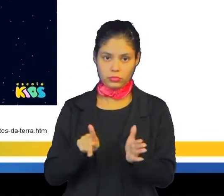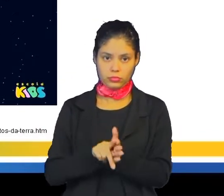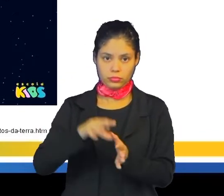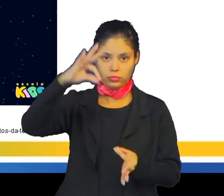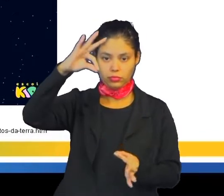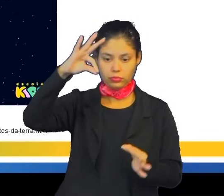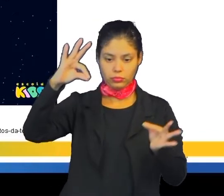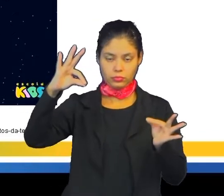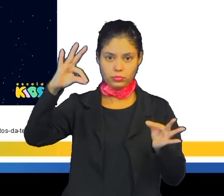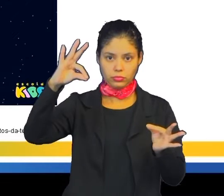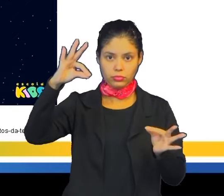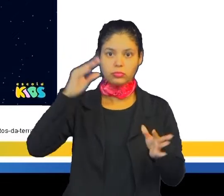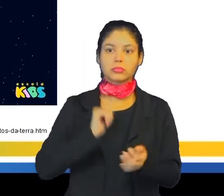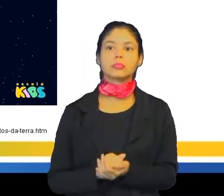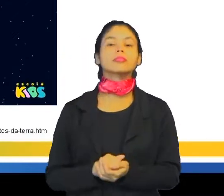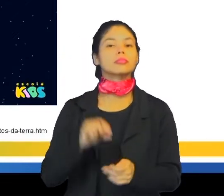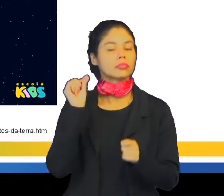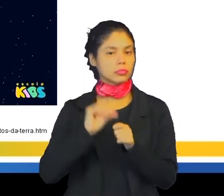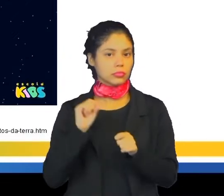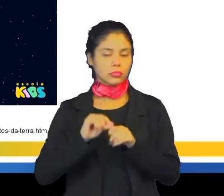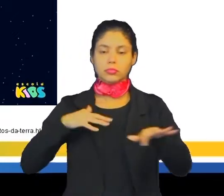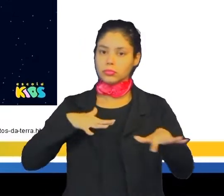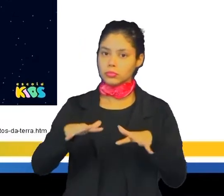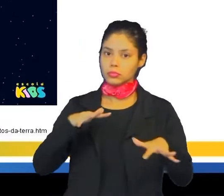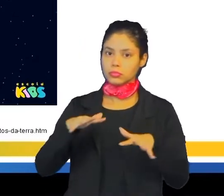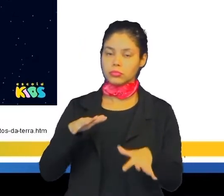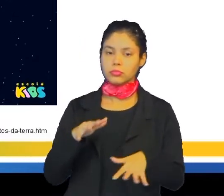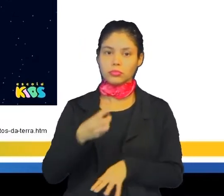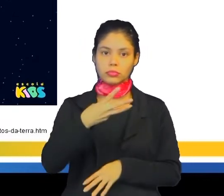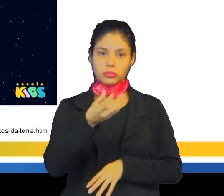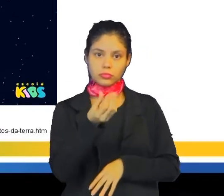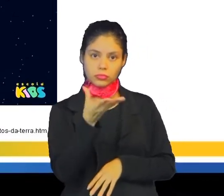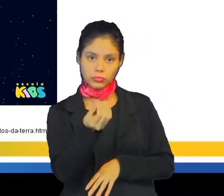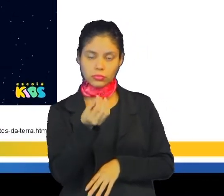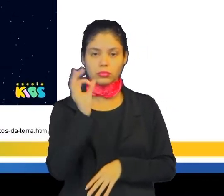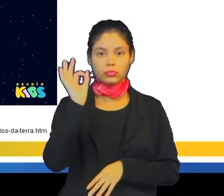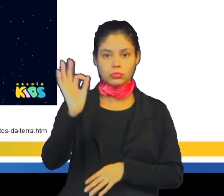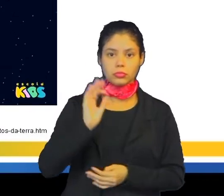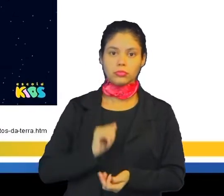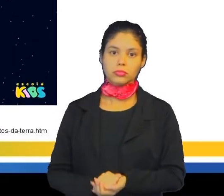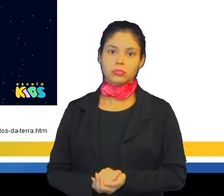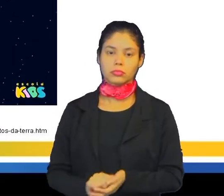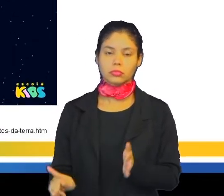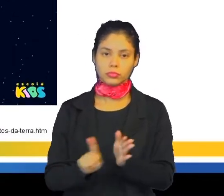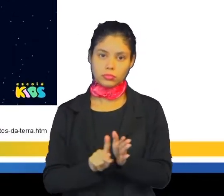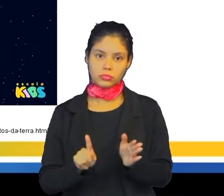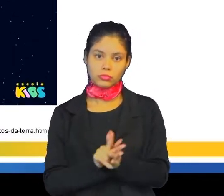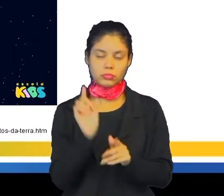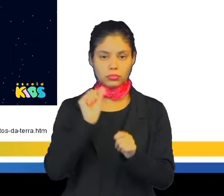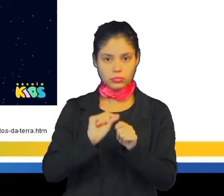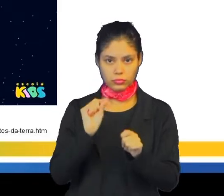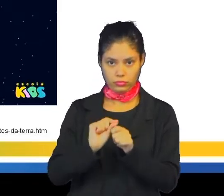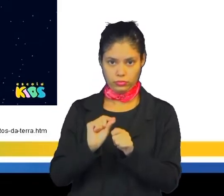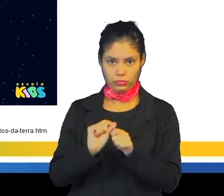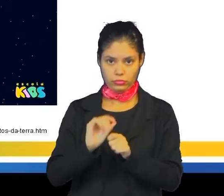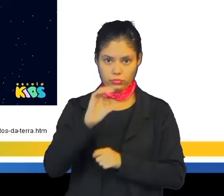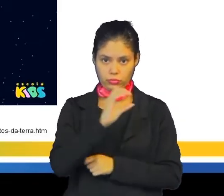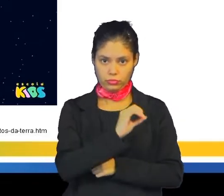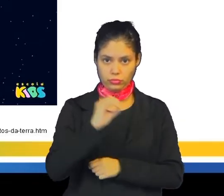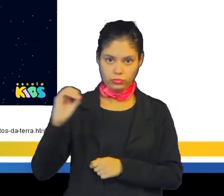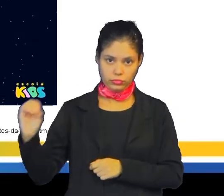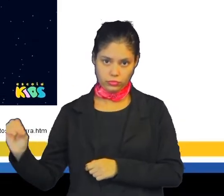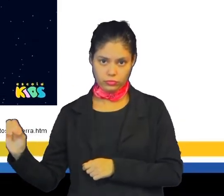do seu próprio eixo ou seja ela realiza o movimento de 360 graus esse fenômeno é realizado do